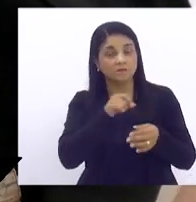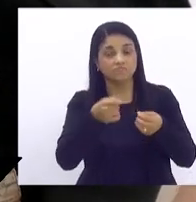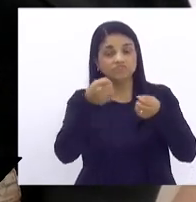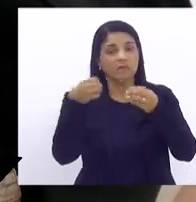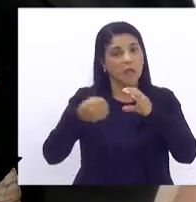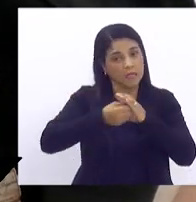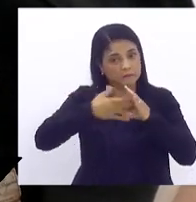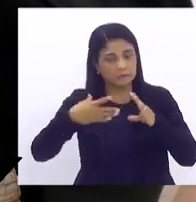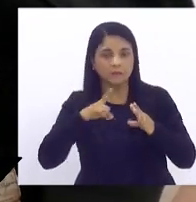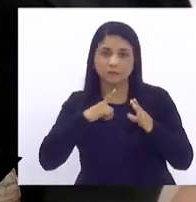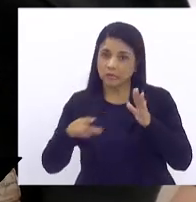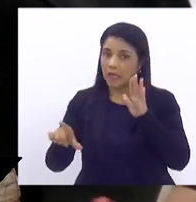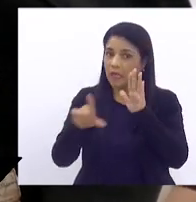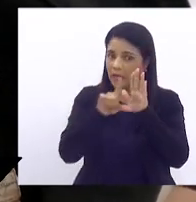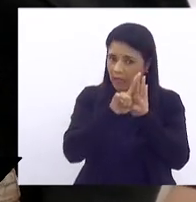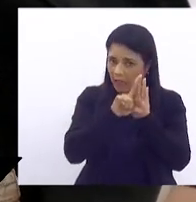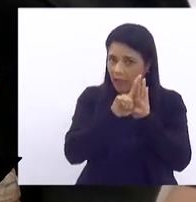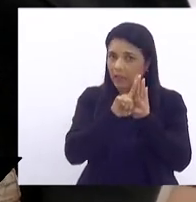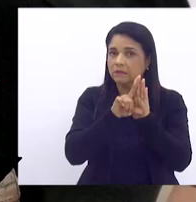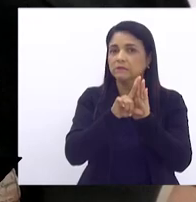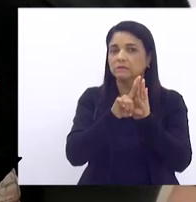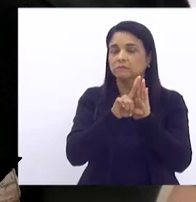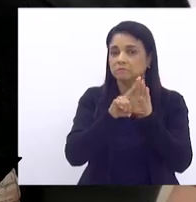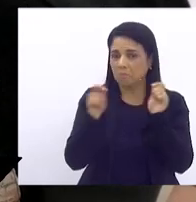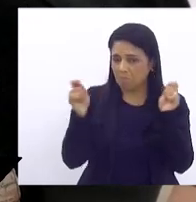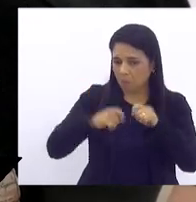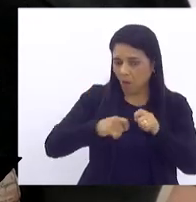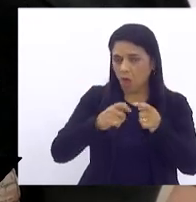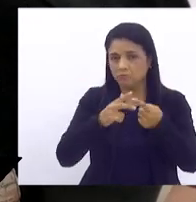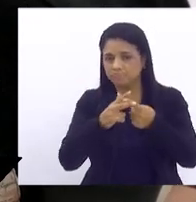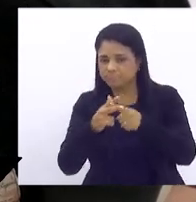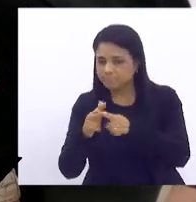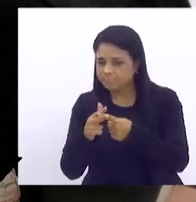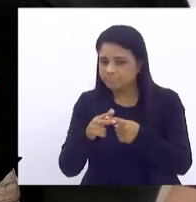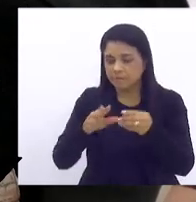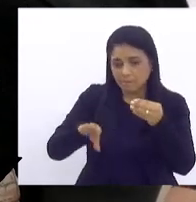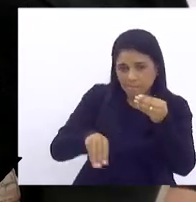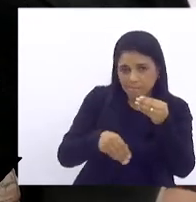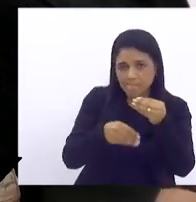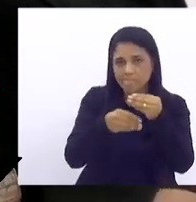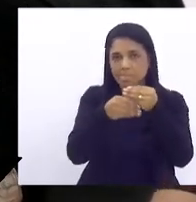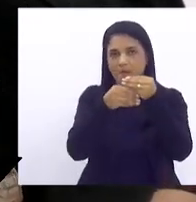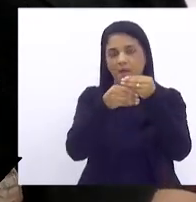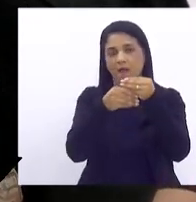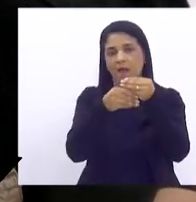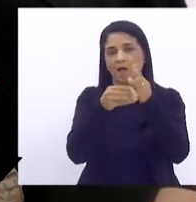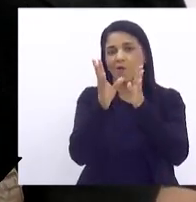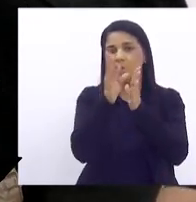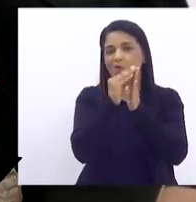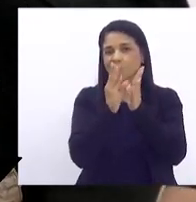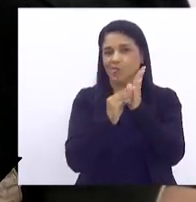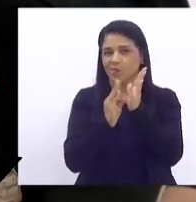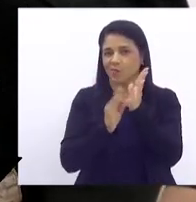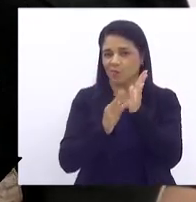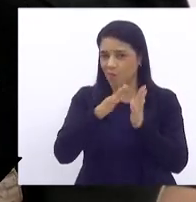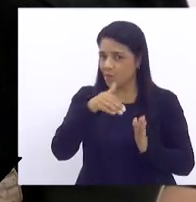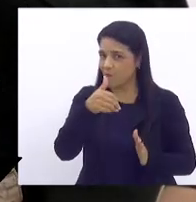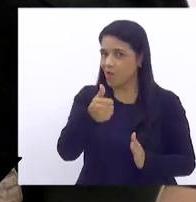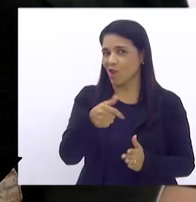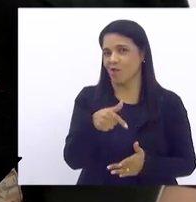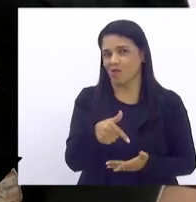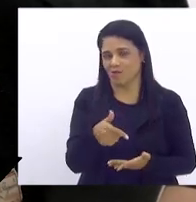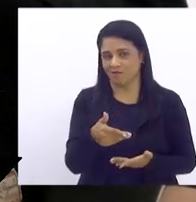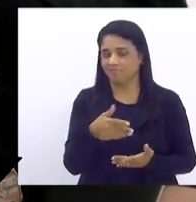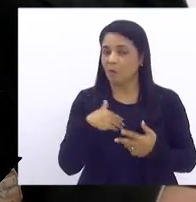dessa legislação que, de repente, podem sofrer uma reforma e acrescentar conteúdo que melhore, né? Eu percebo